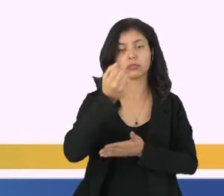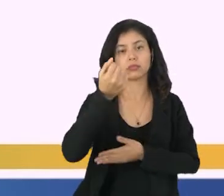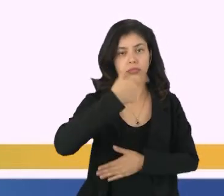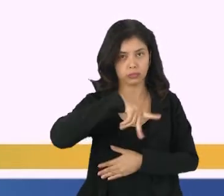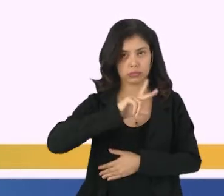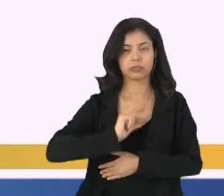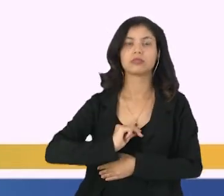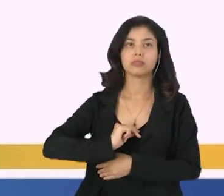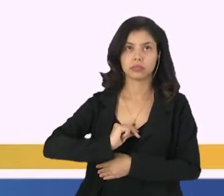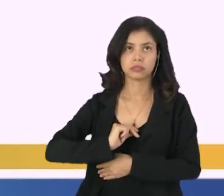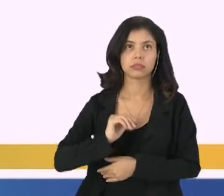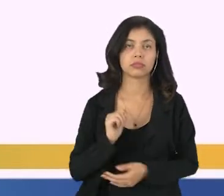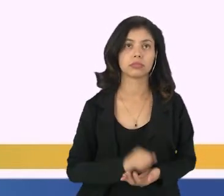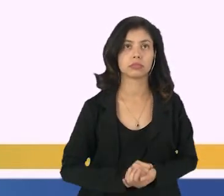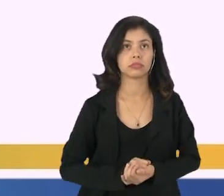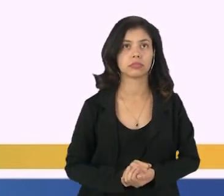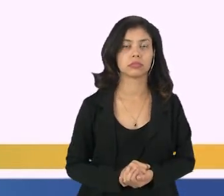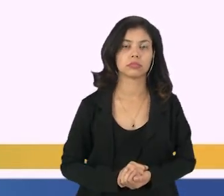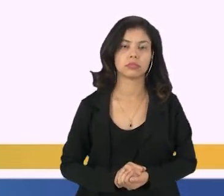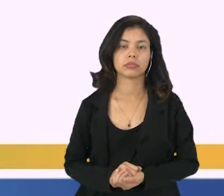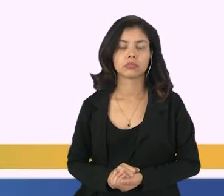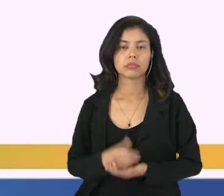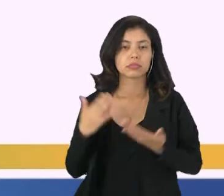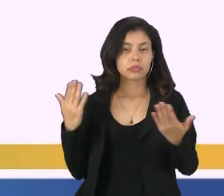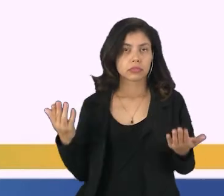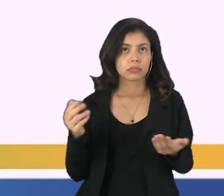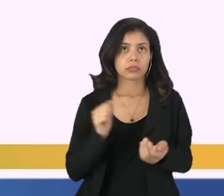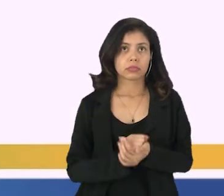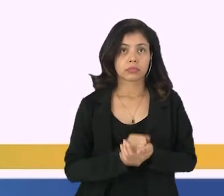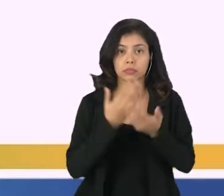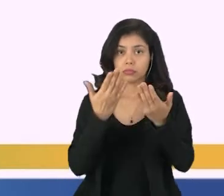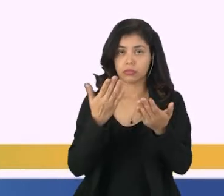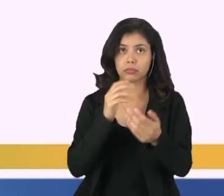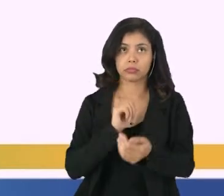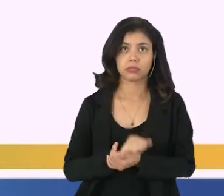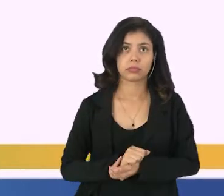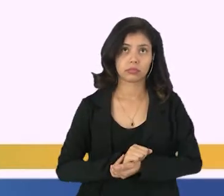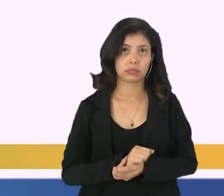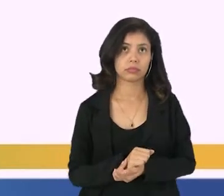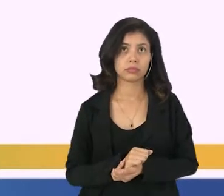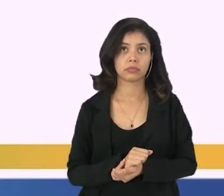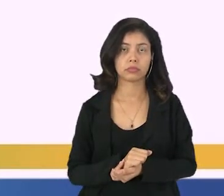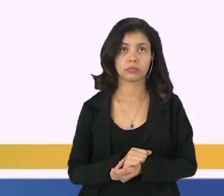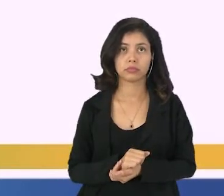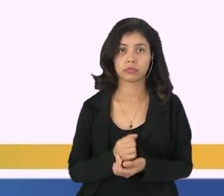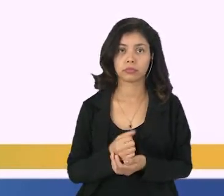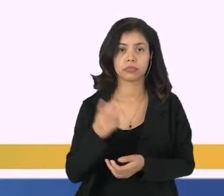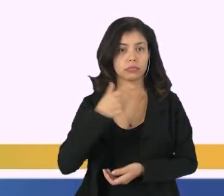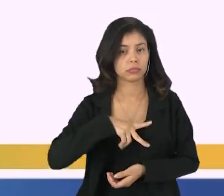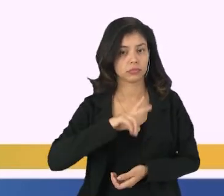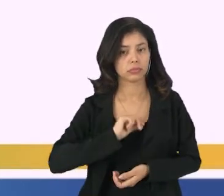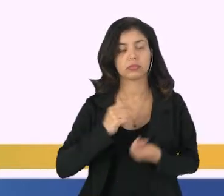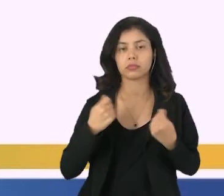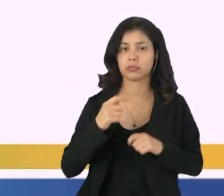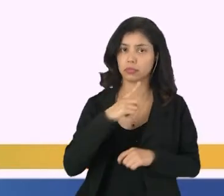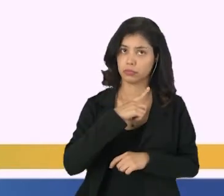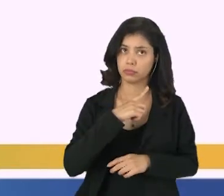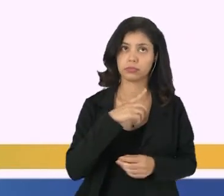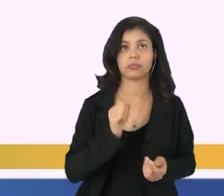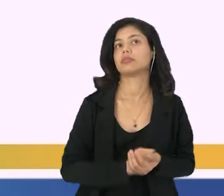terras conquistadas pelos portugueses, né? Então aí os portugueses teriam,